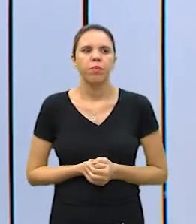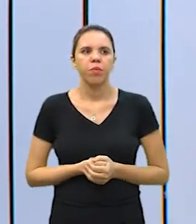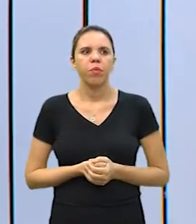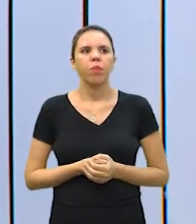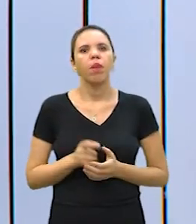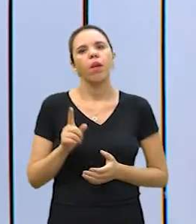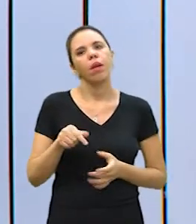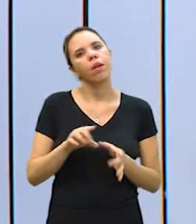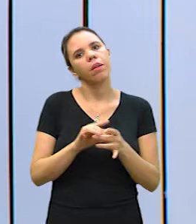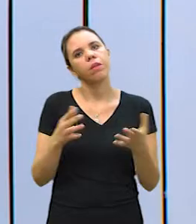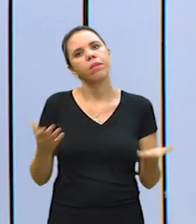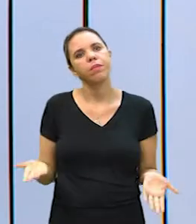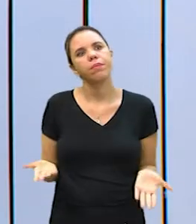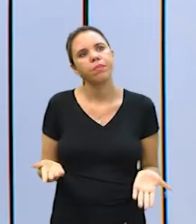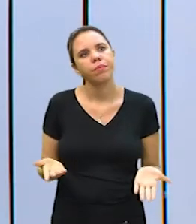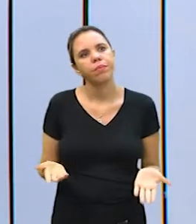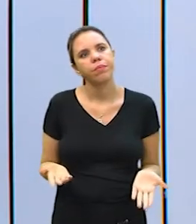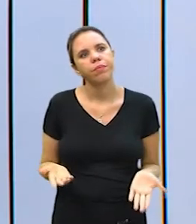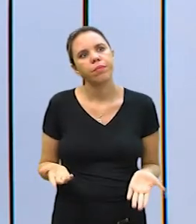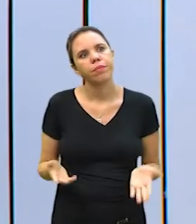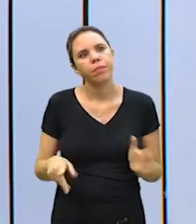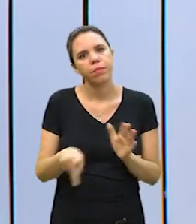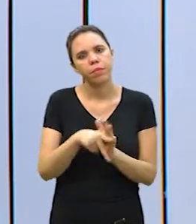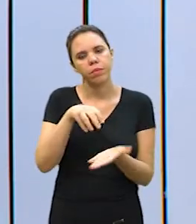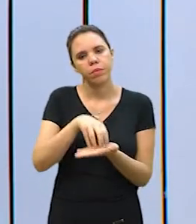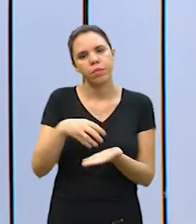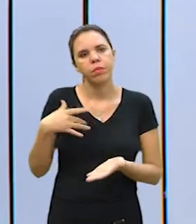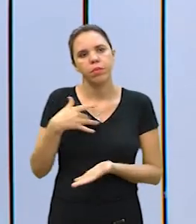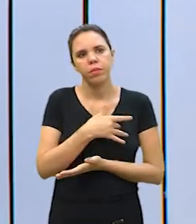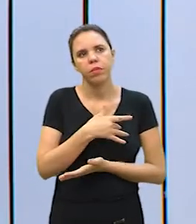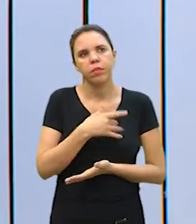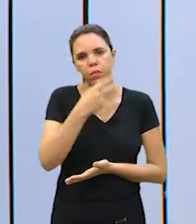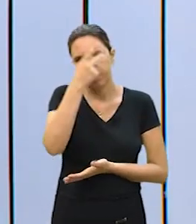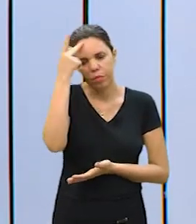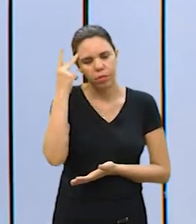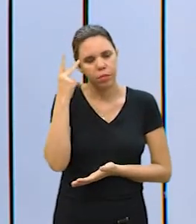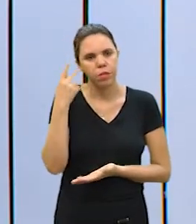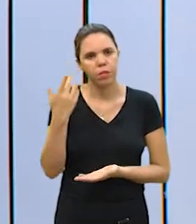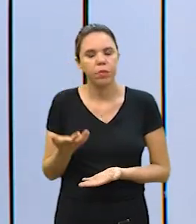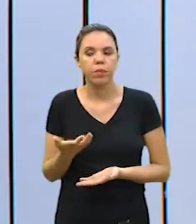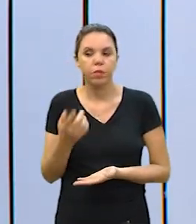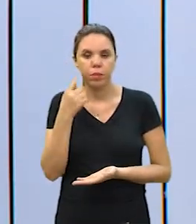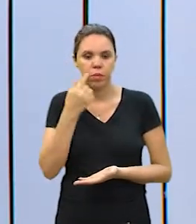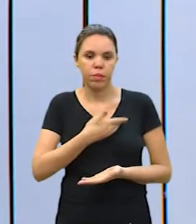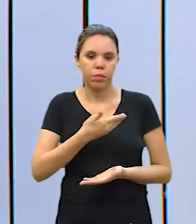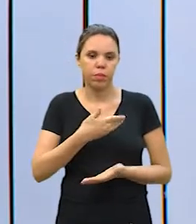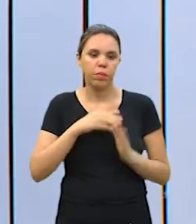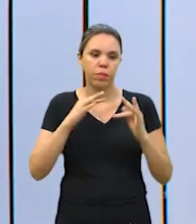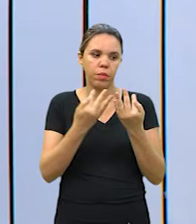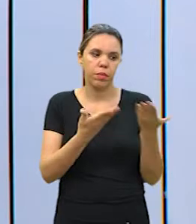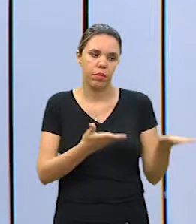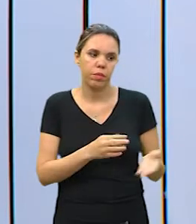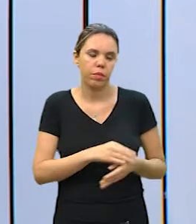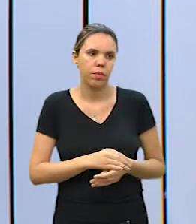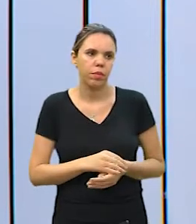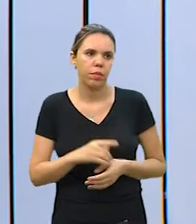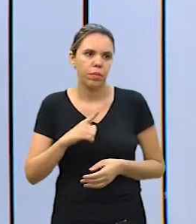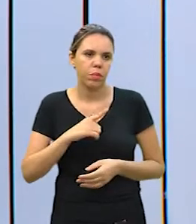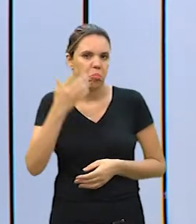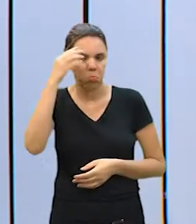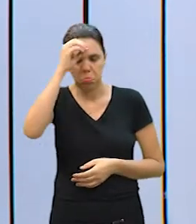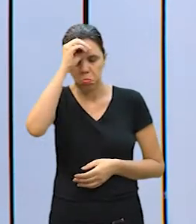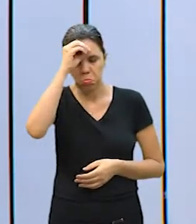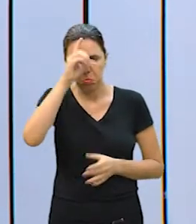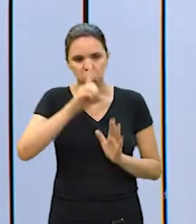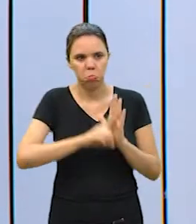uma cartilha que seja disponibilizada até nos próprios centros de saúde, que às vezes uma pessoa pega, olha, minha amiga ou um familiar teve diagnóstico e